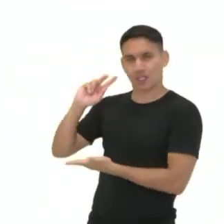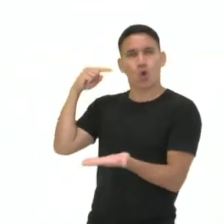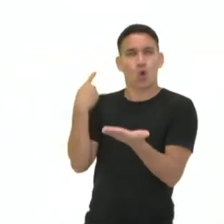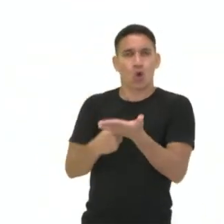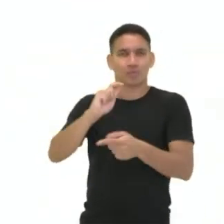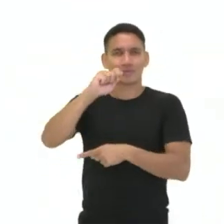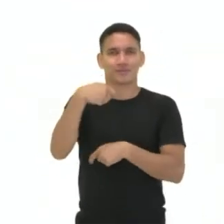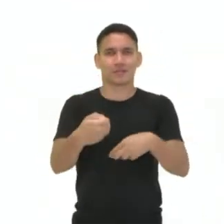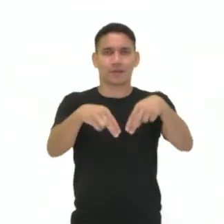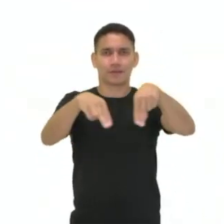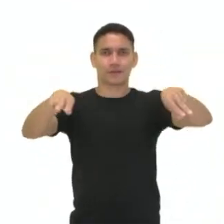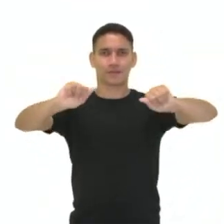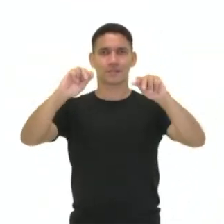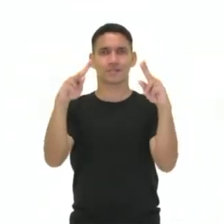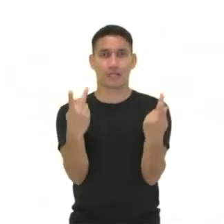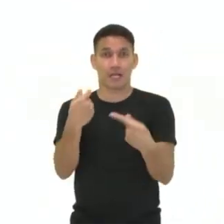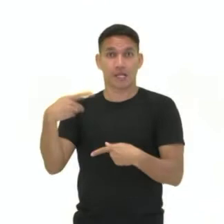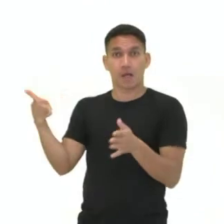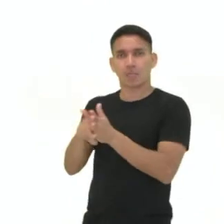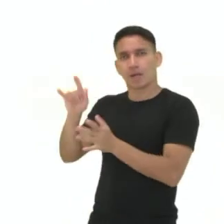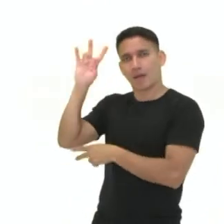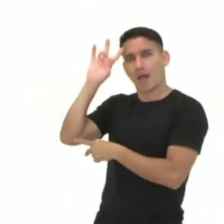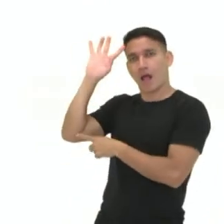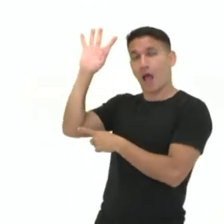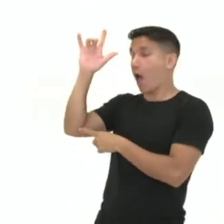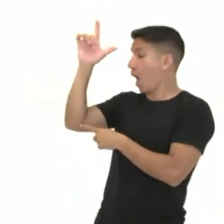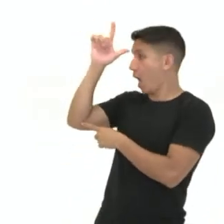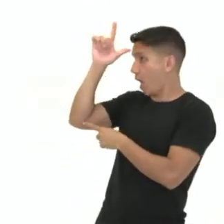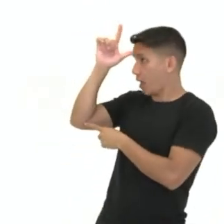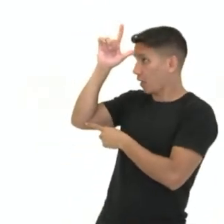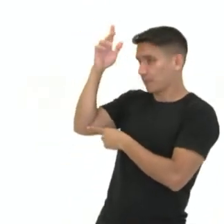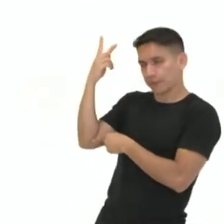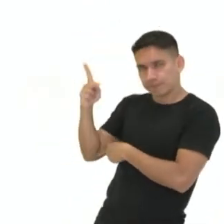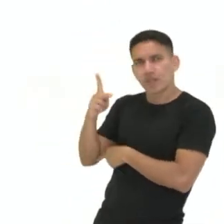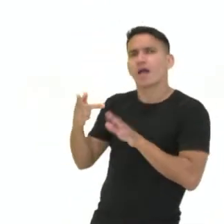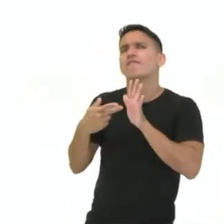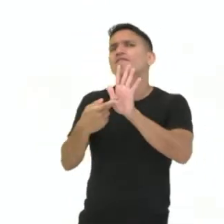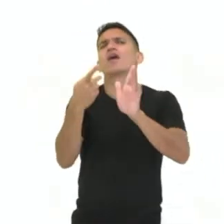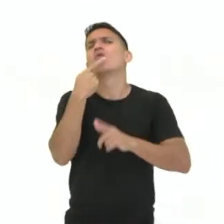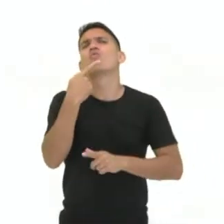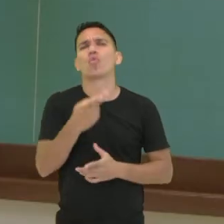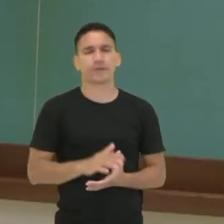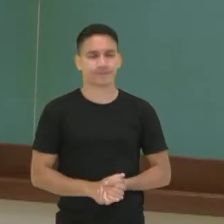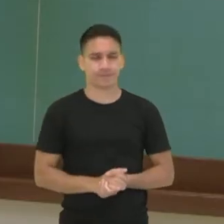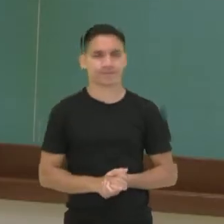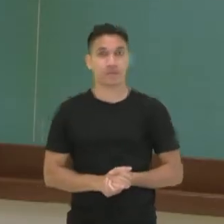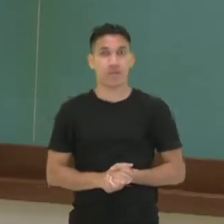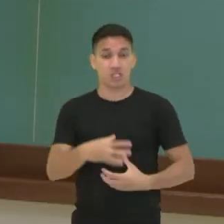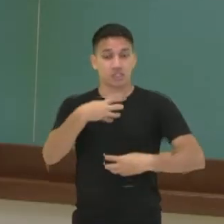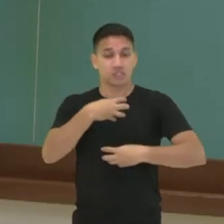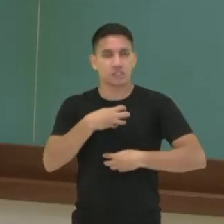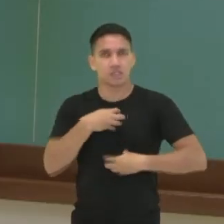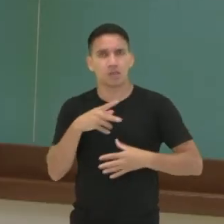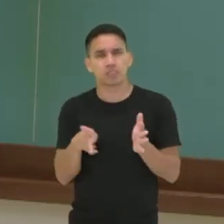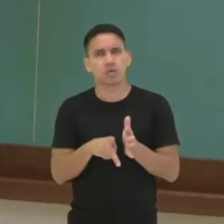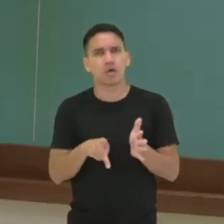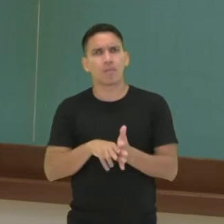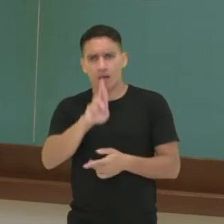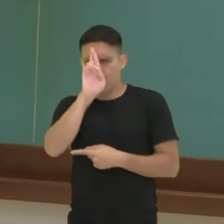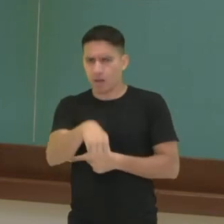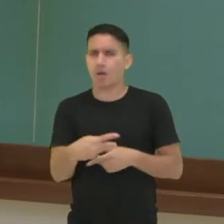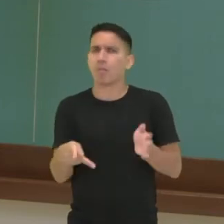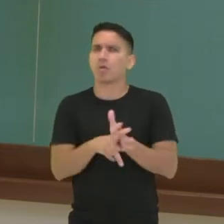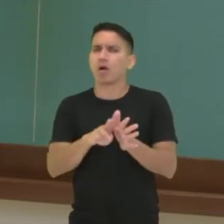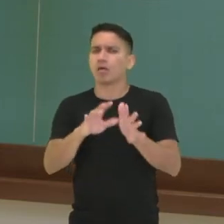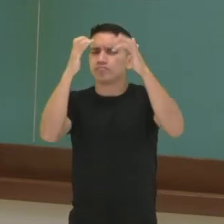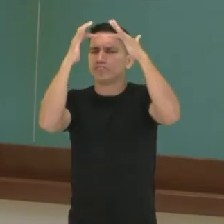Então, é uma filósofa alemã, né, que vai dizer que o sentido e a razão de ser da política é a liberdade